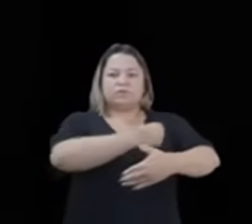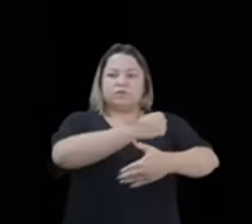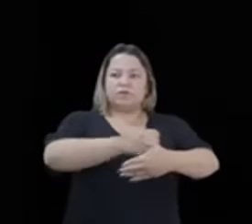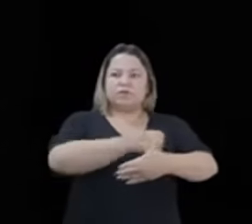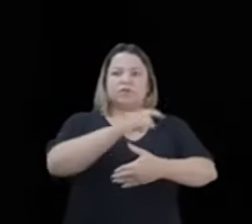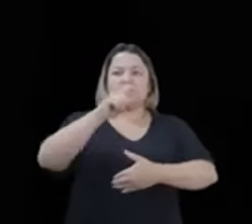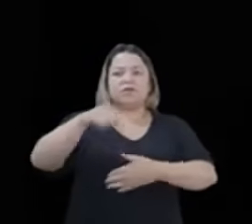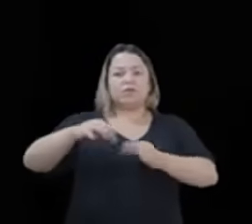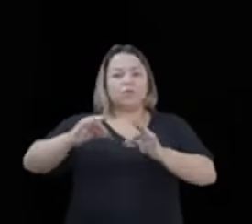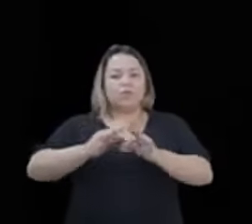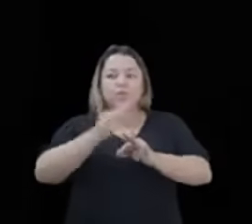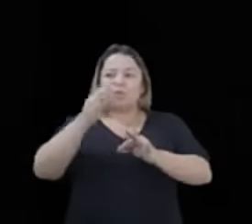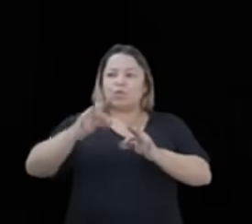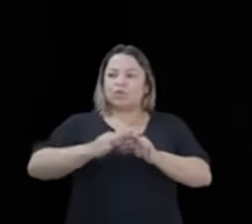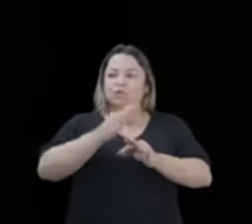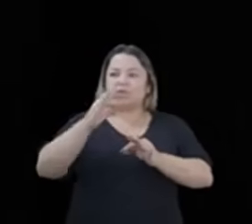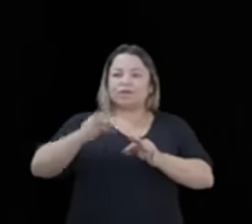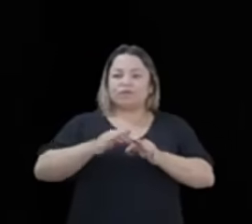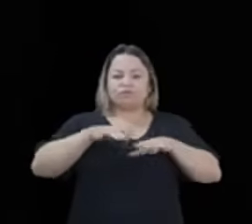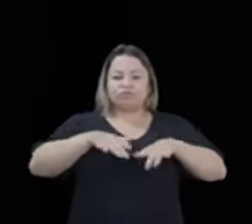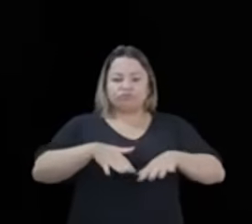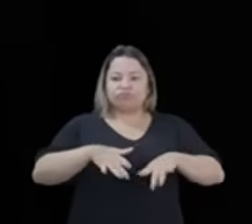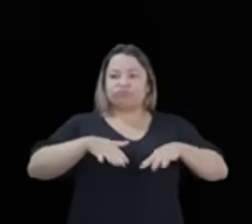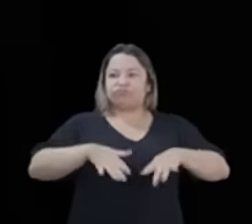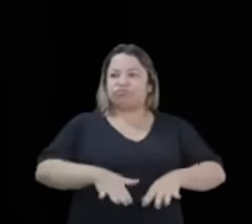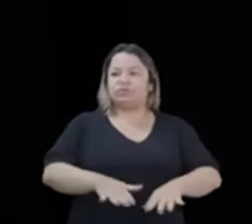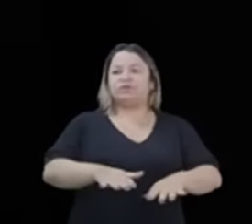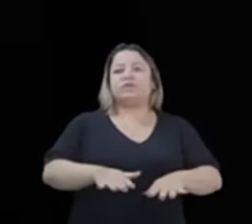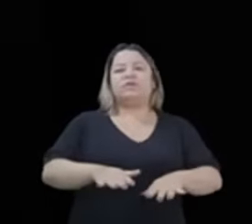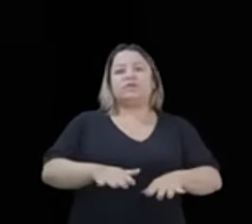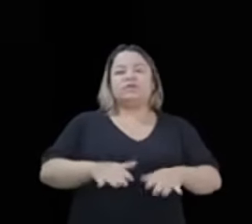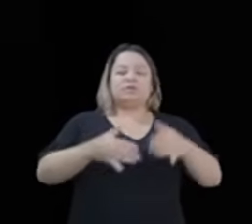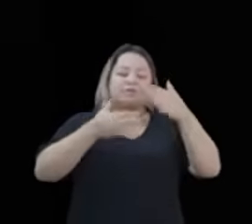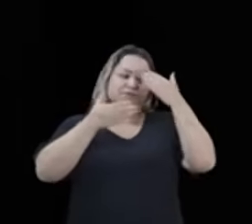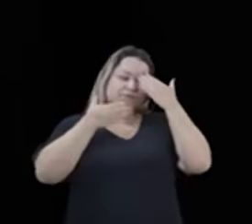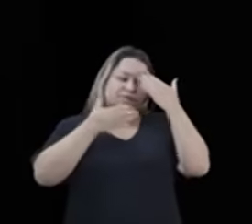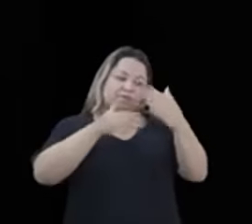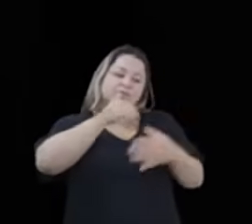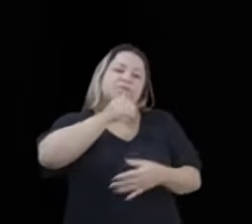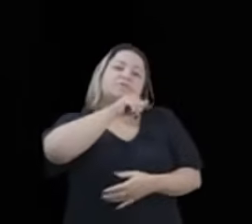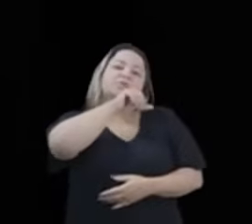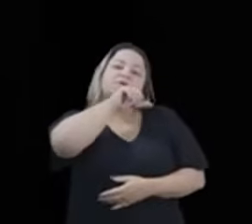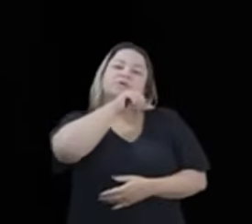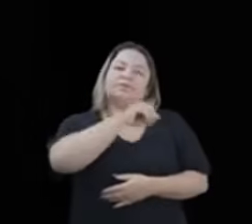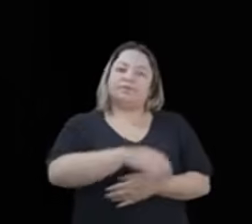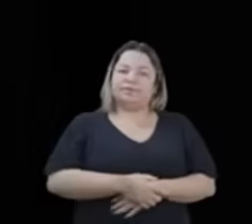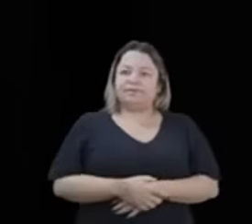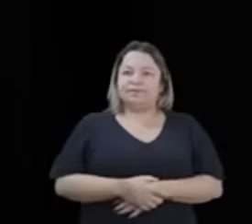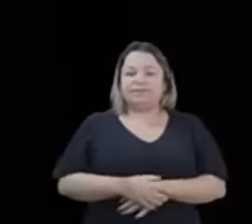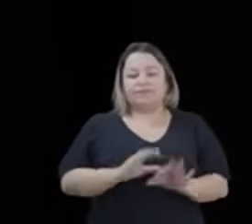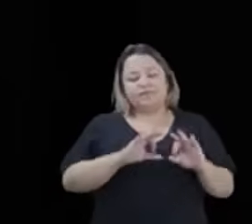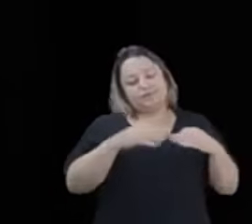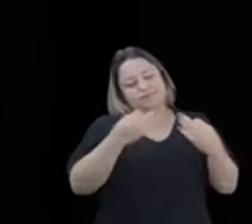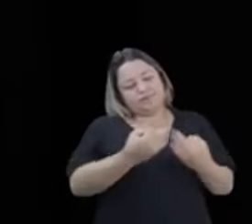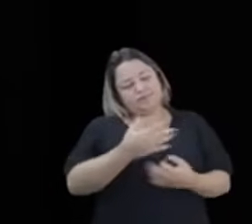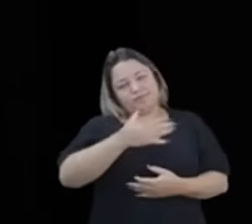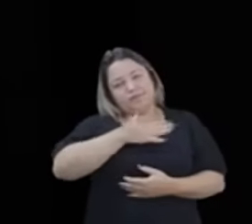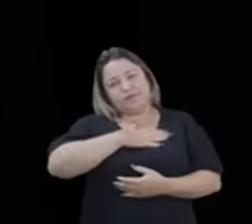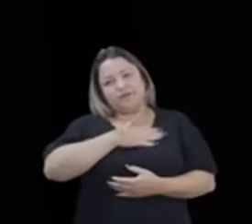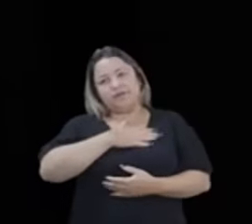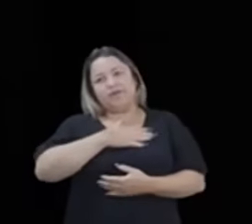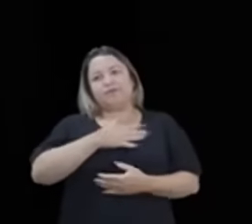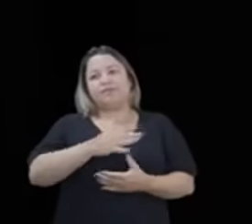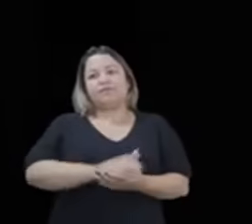sendo costureira. Então, minha gratidão à minha mãe, aos meus familiares que estão aqui, minha